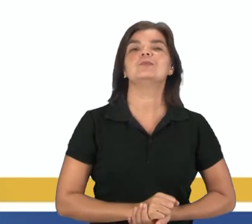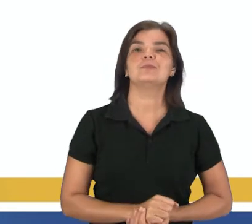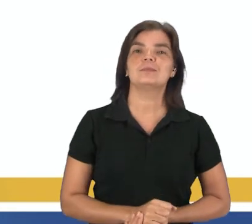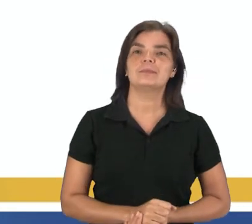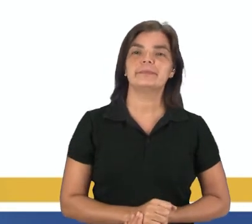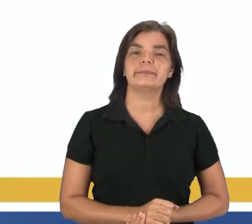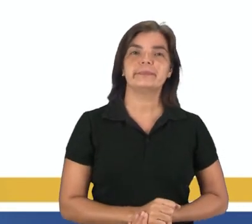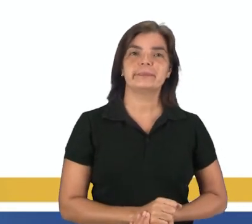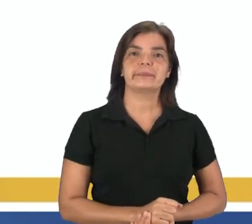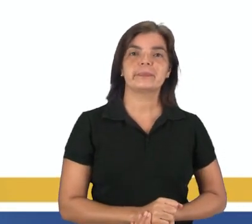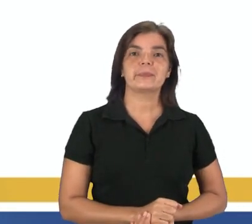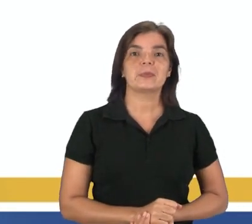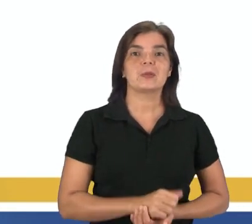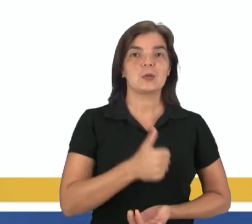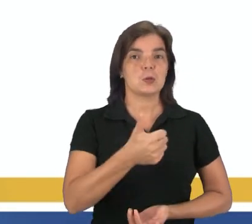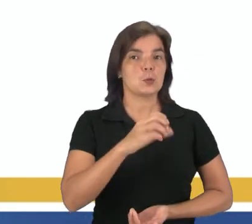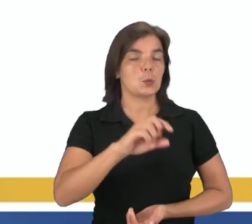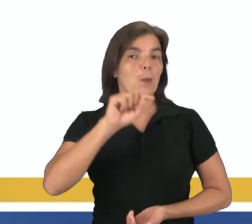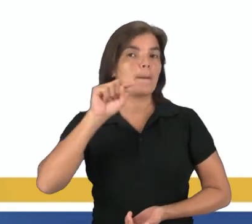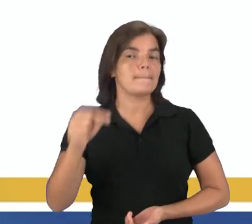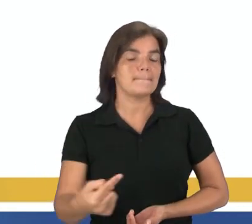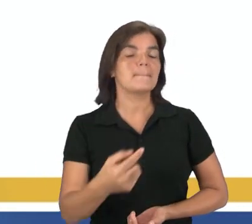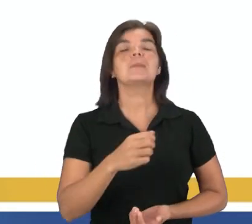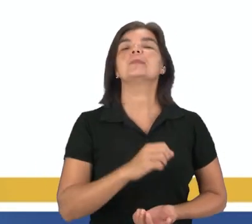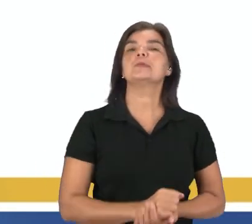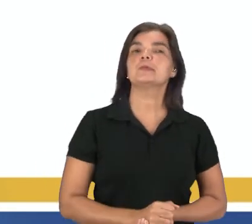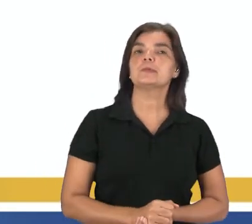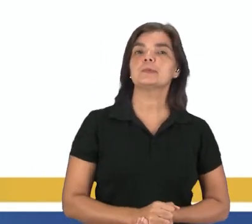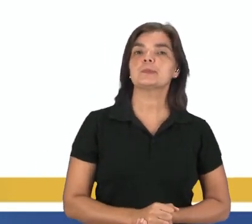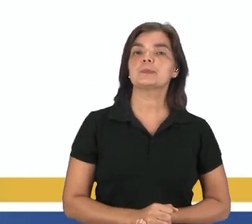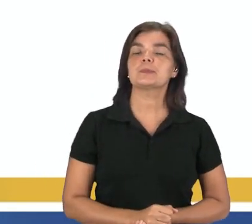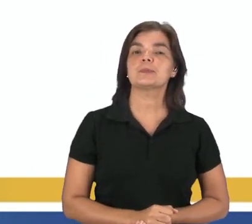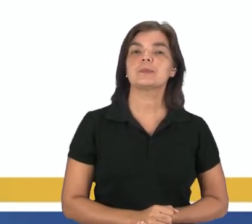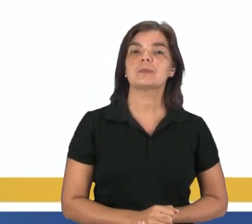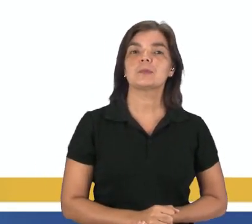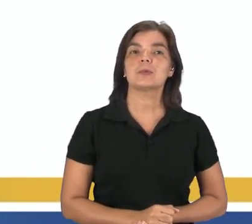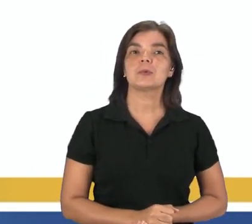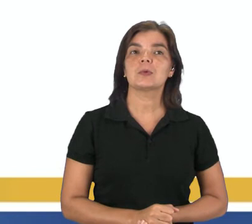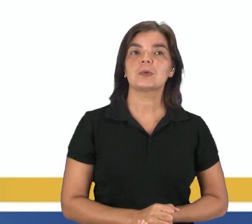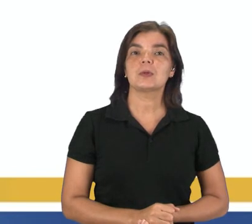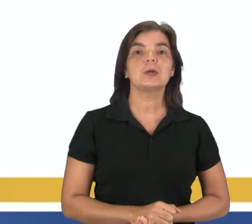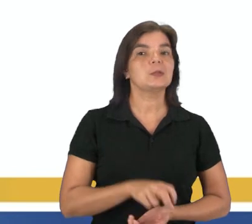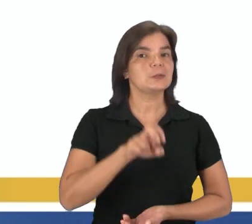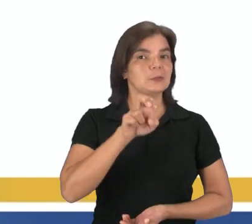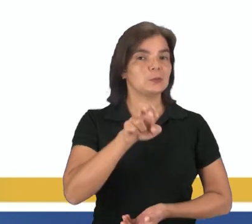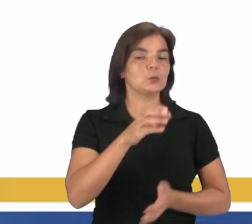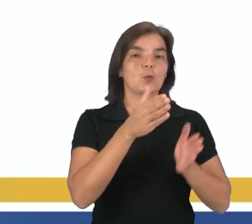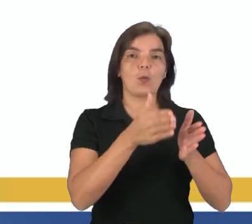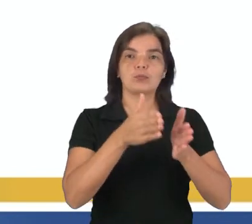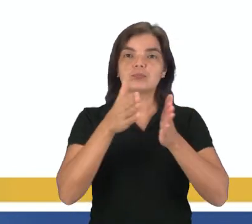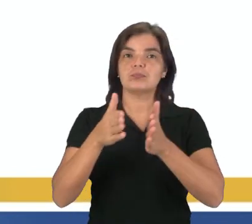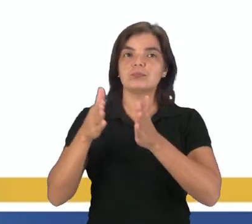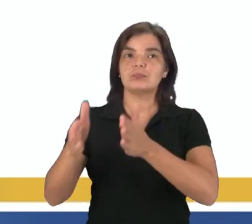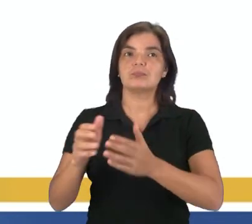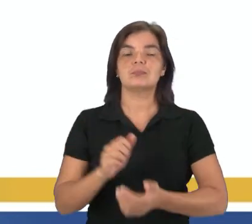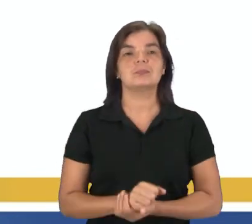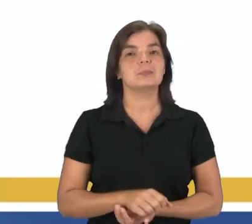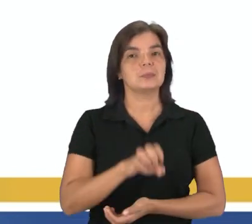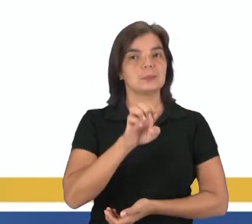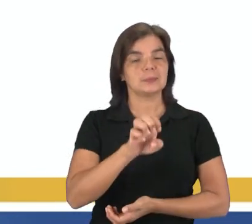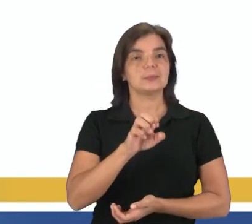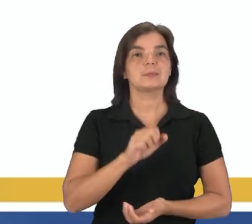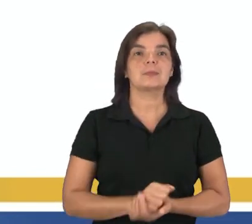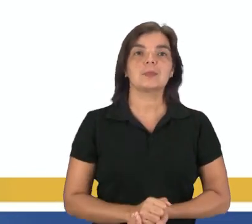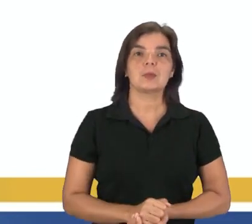1 com 4 zeros para completar, né? 5 ordens aí, né? E a letra